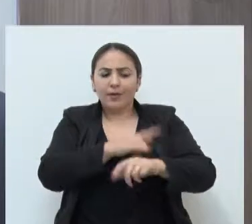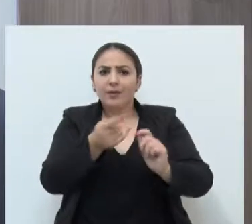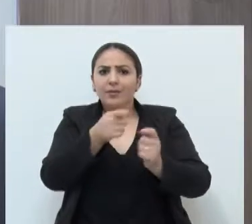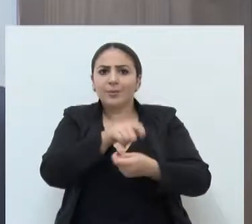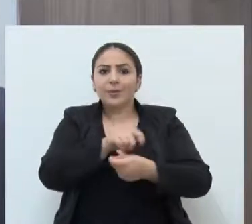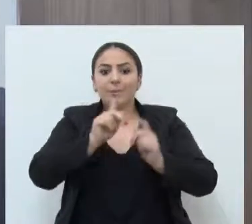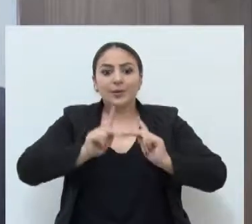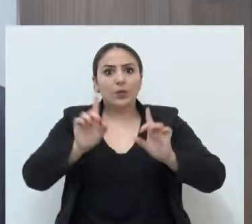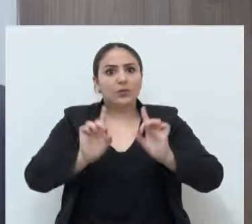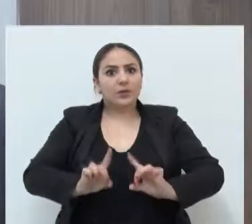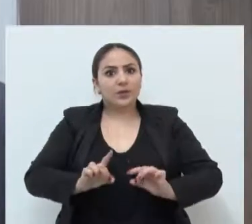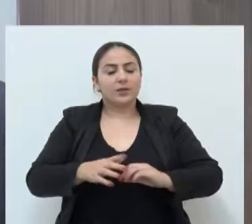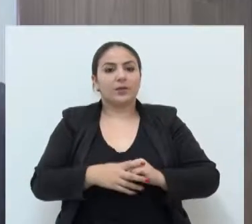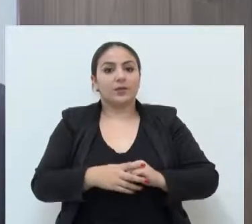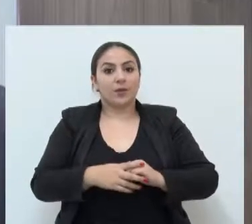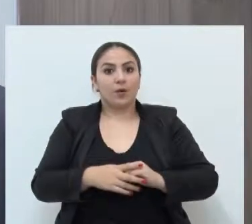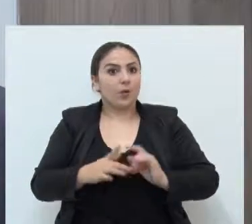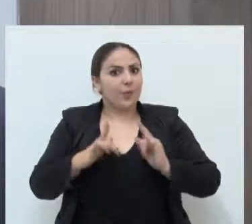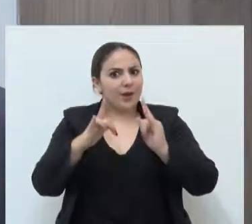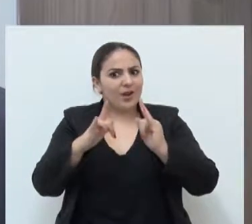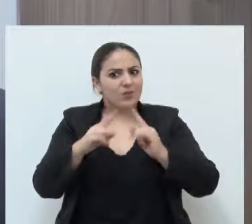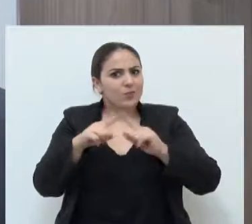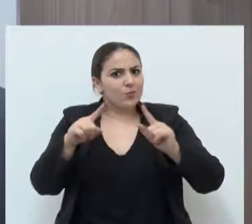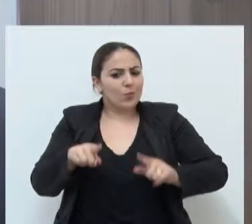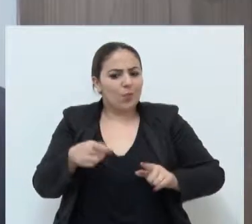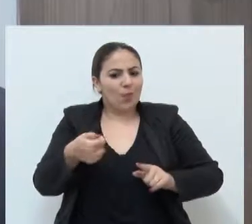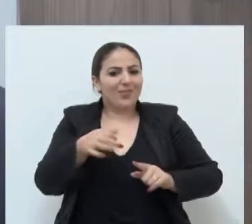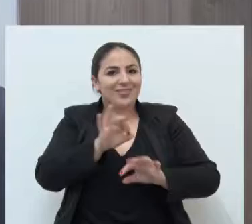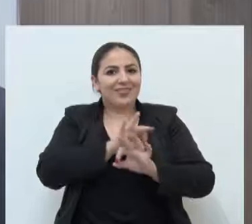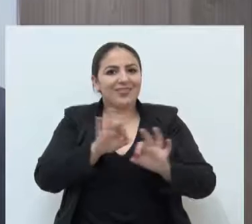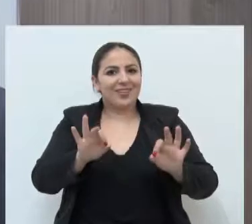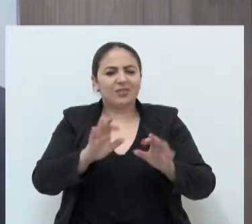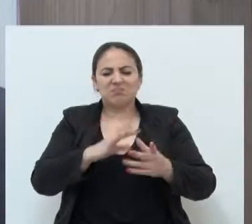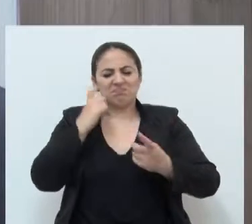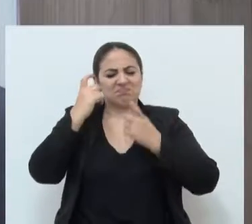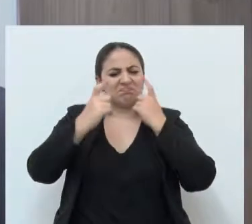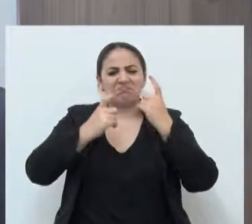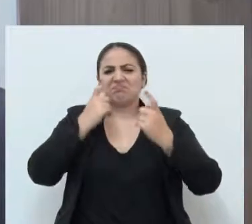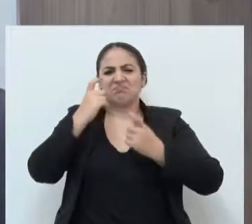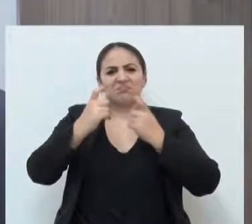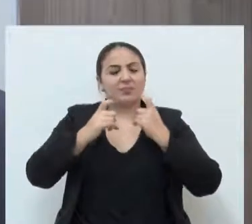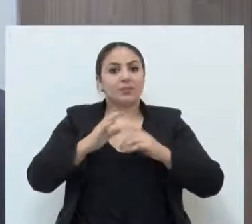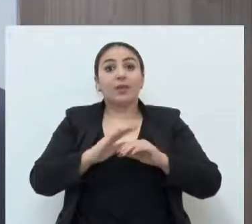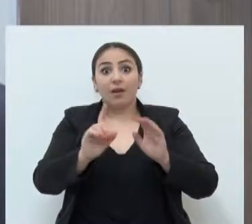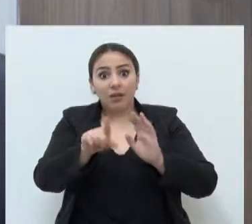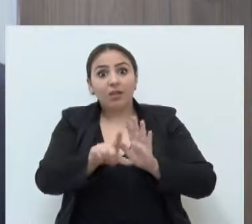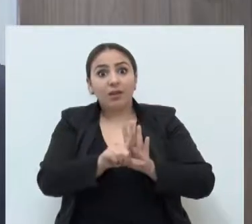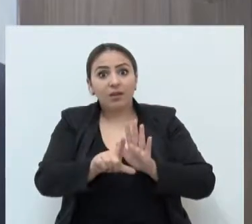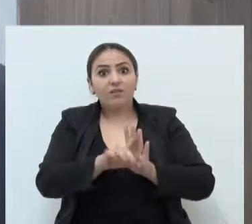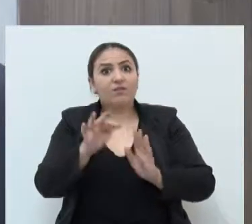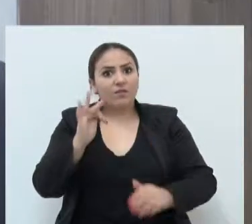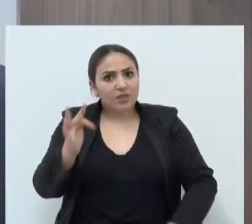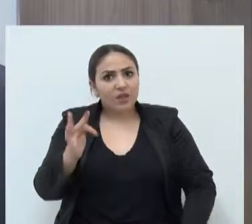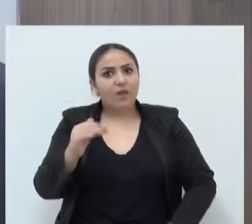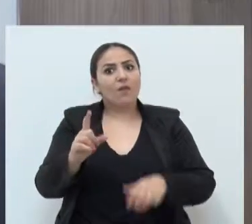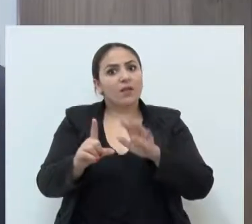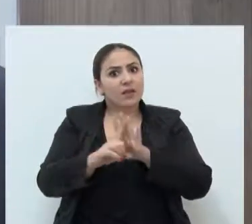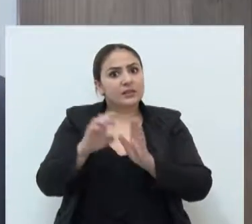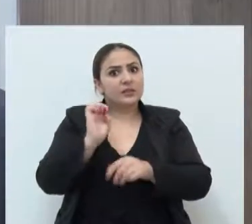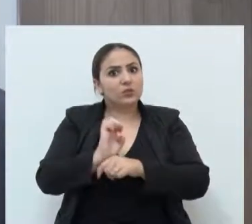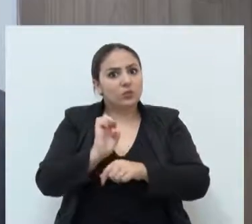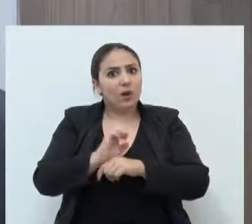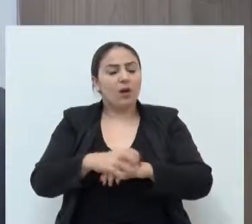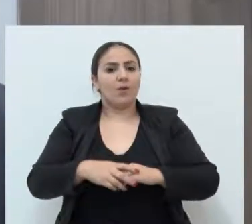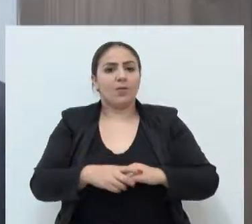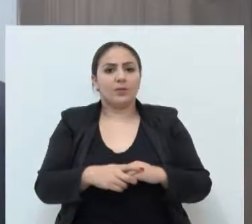deficiente físico. Os prédios públicos, na sua grande maioria, não têm e não se preocupam com isso. É lei federal, estadual